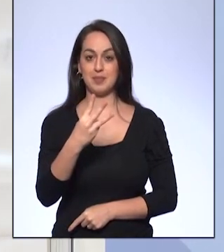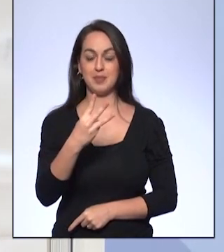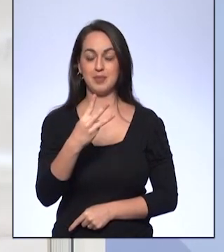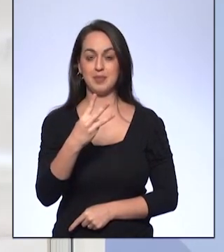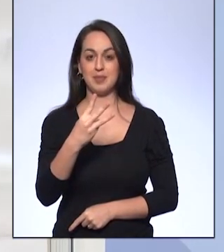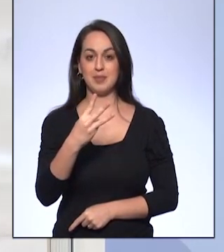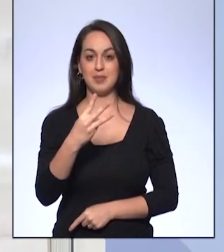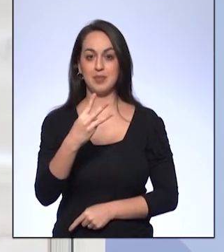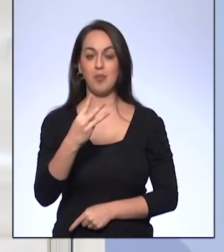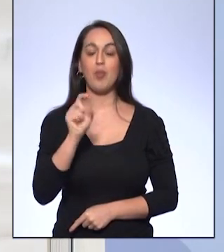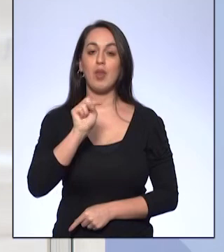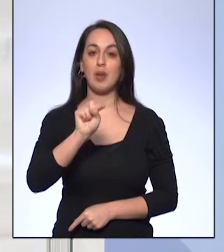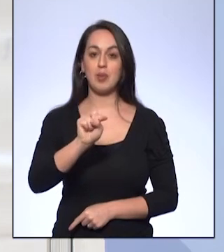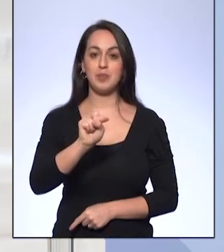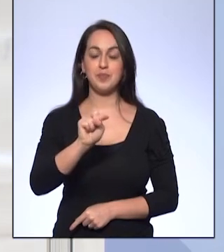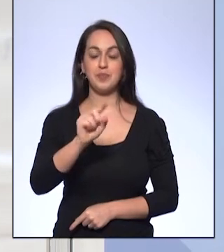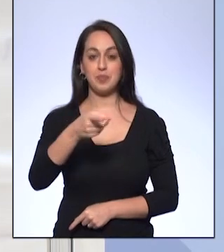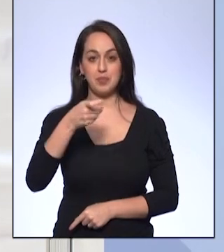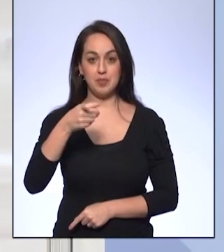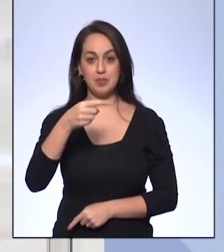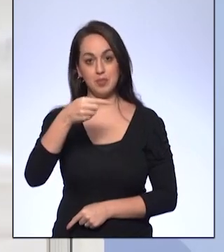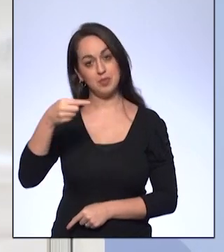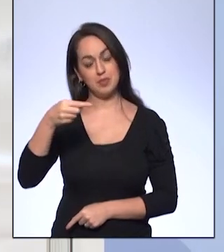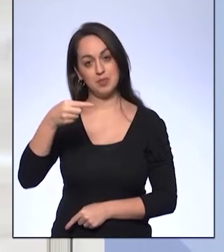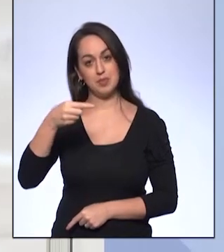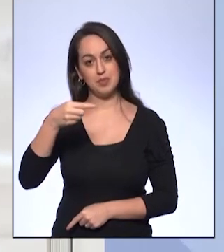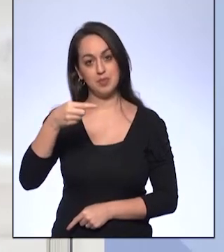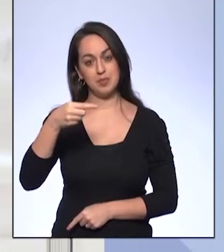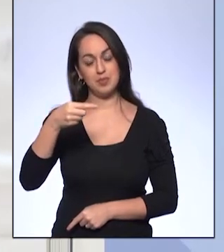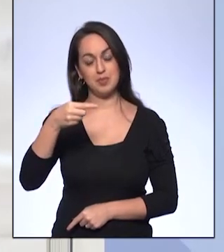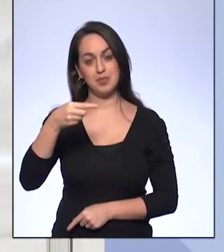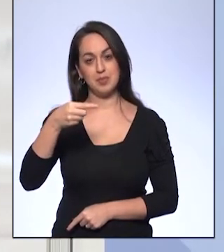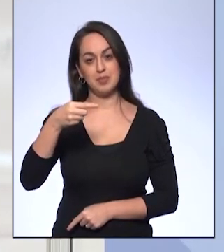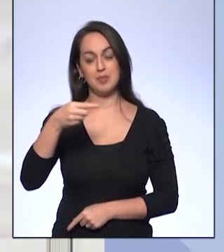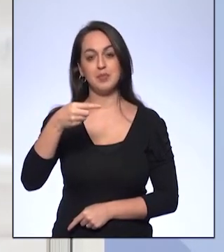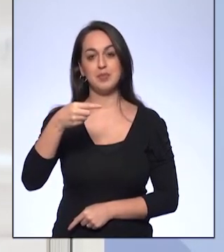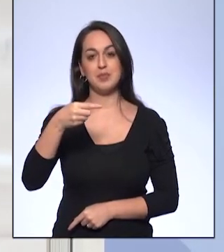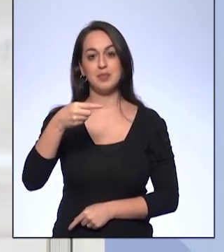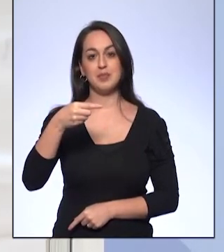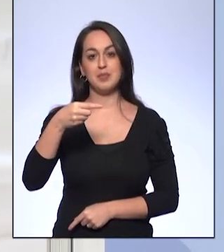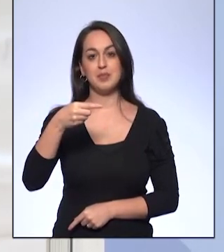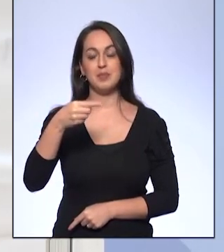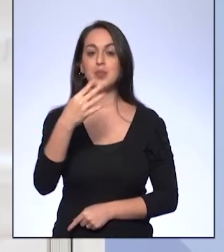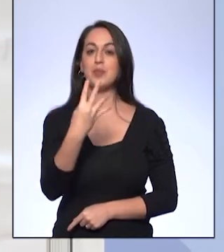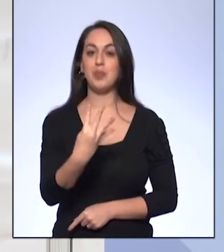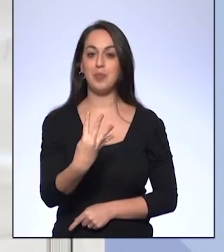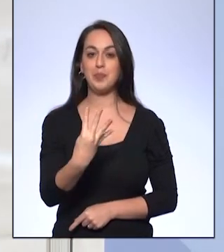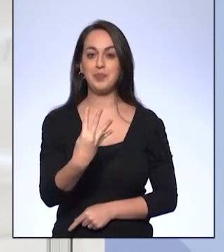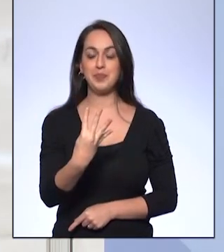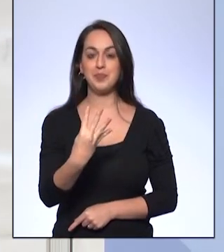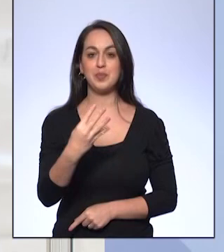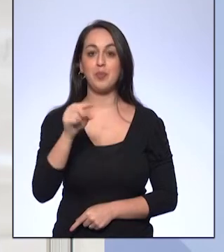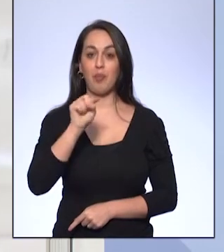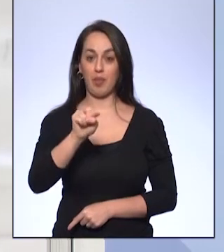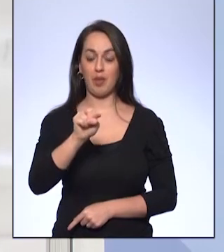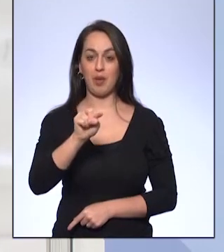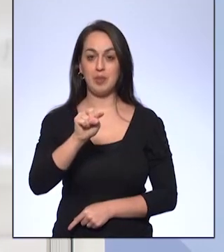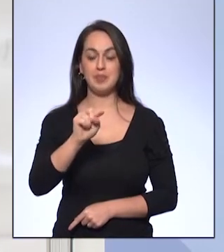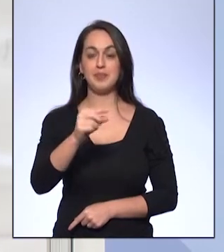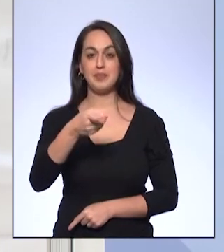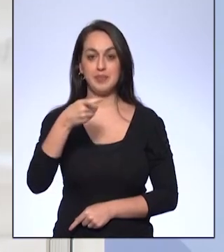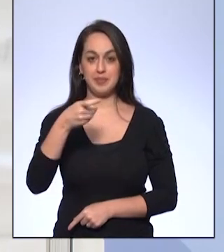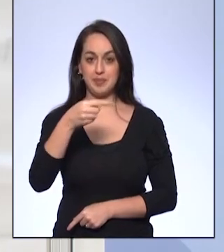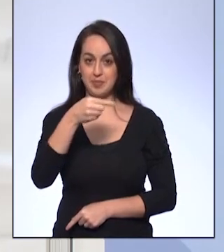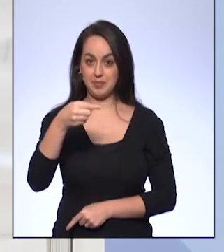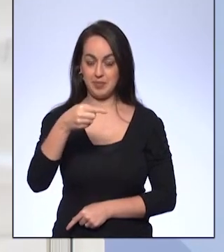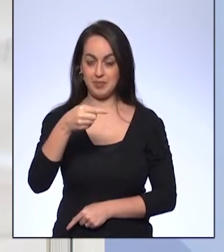3. Vezes. X menos. Raiz 3, 4. Vezes.